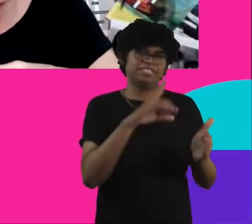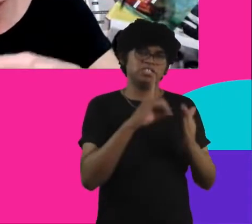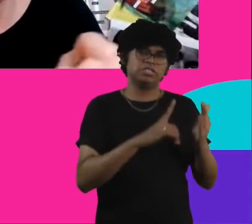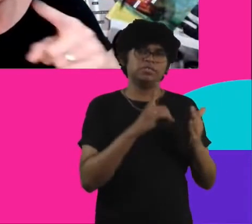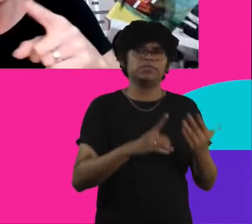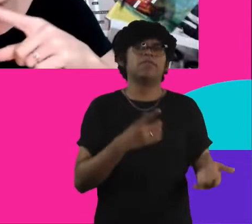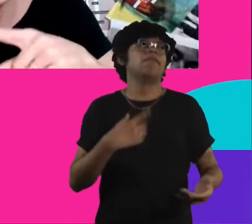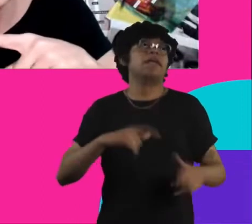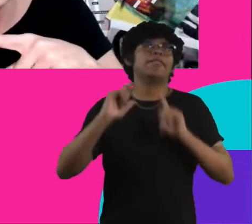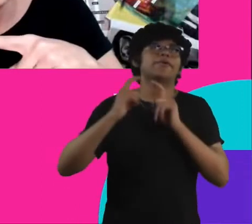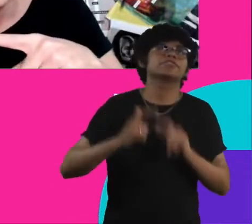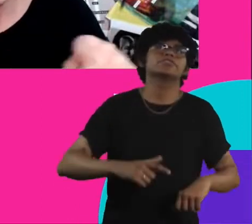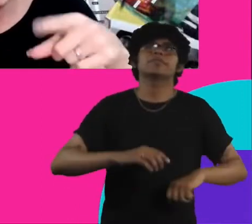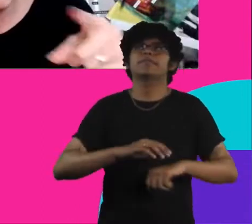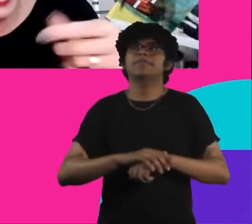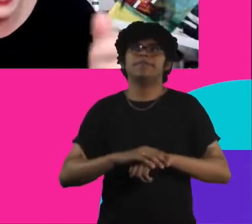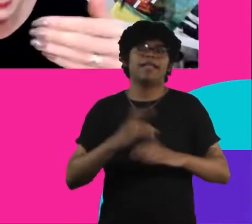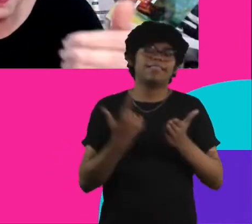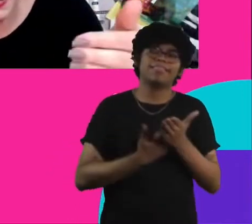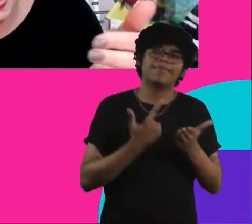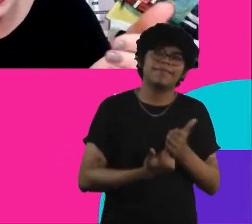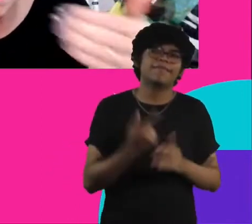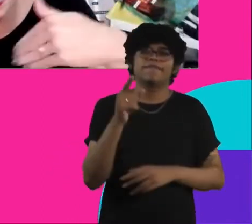rota logística, para o seu livrinho aí chegar,